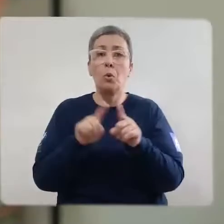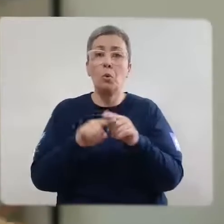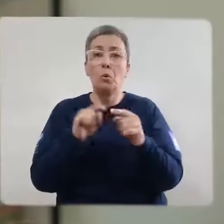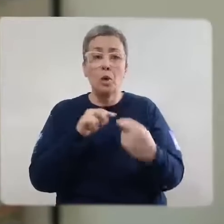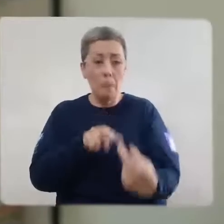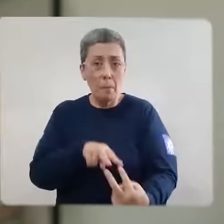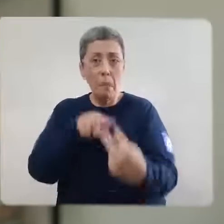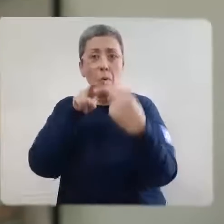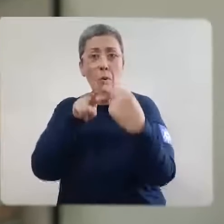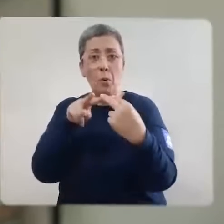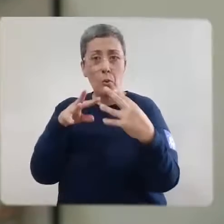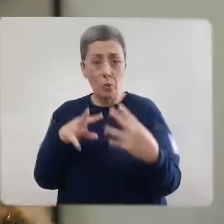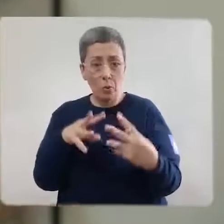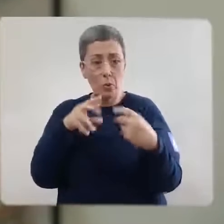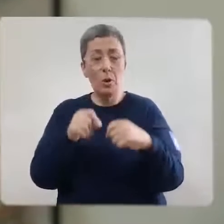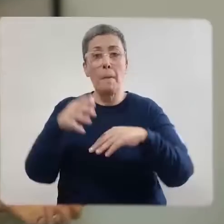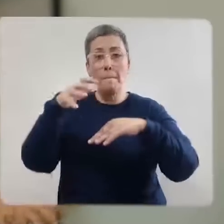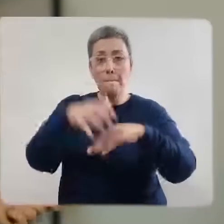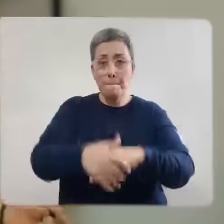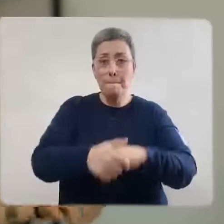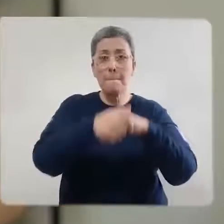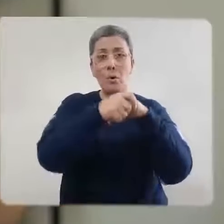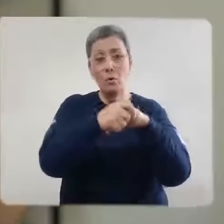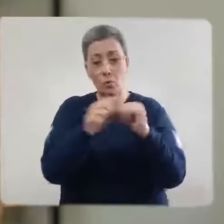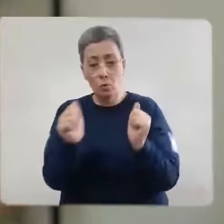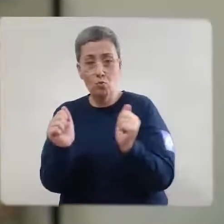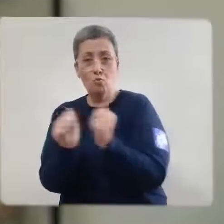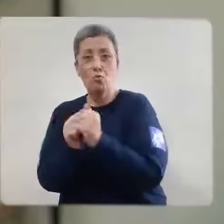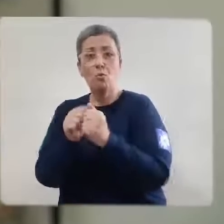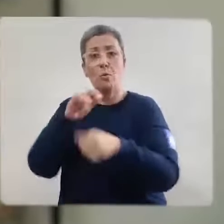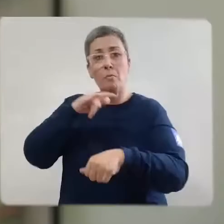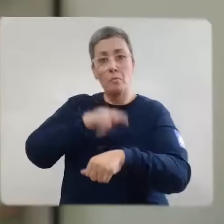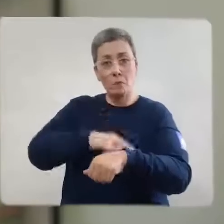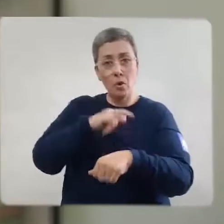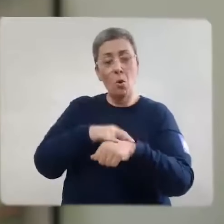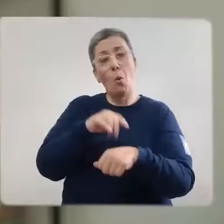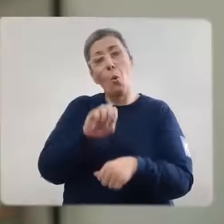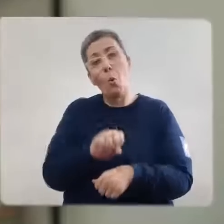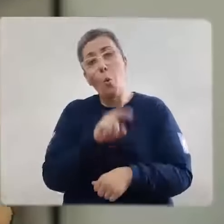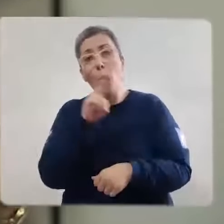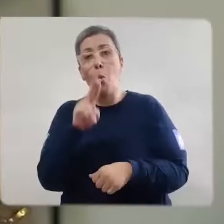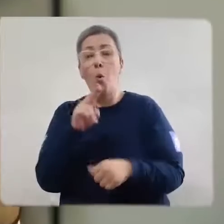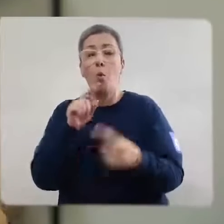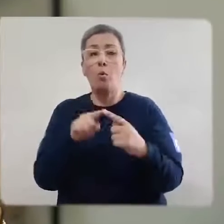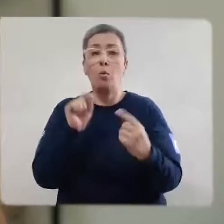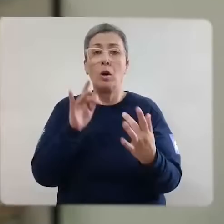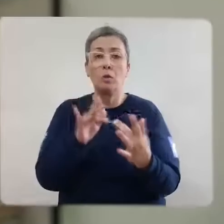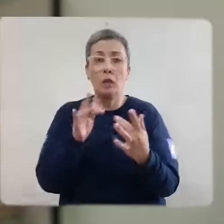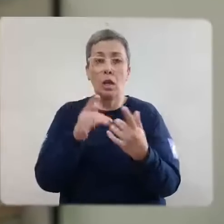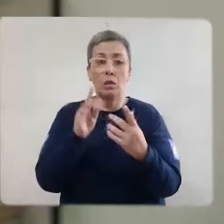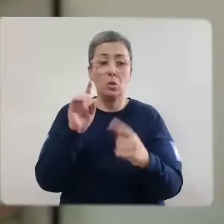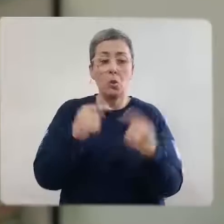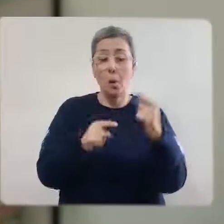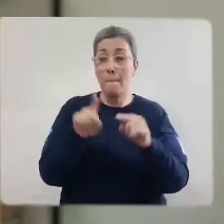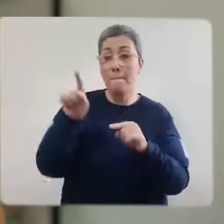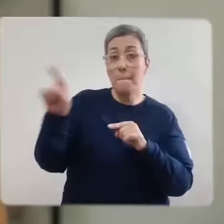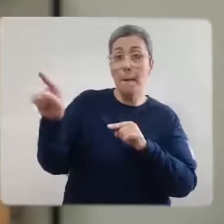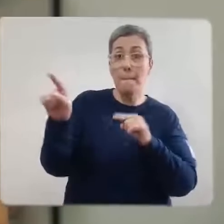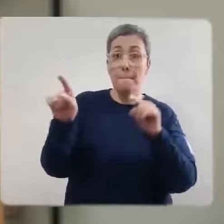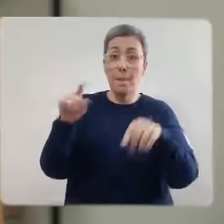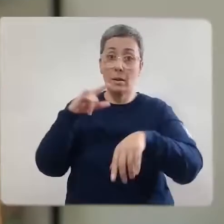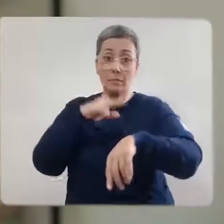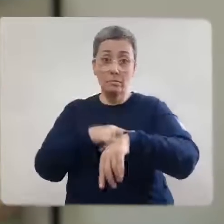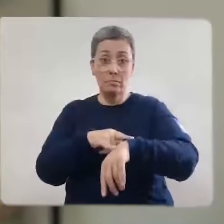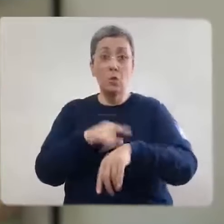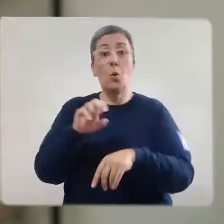no contato visual total, eu pego a mão da criança e vou com ela até o banheiro, seja no contato gestual, eu aponto